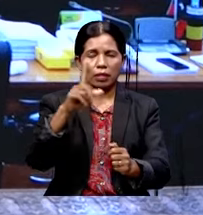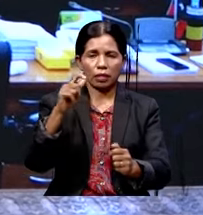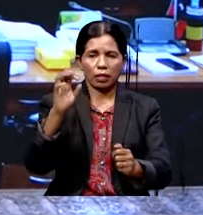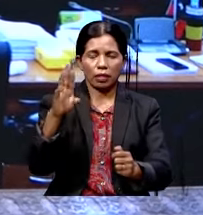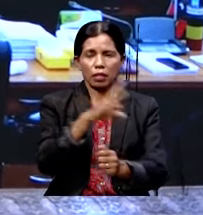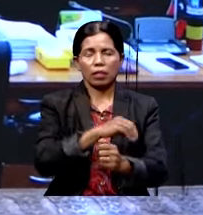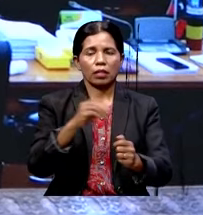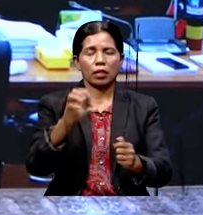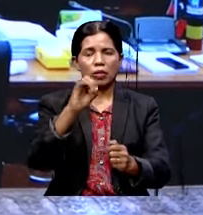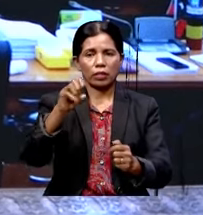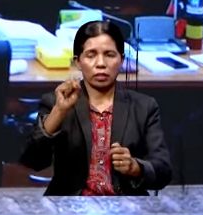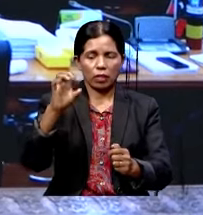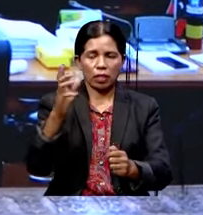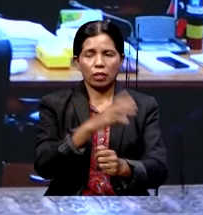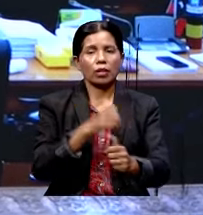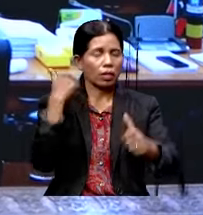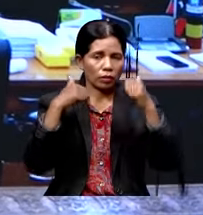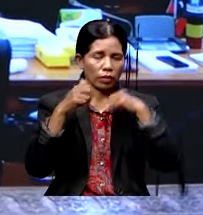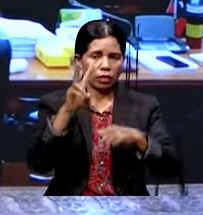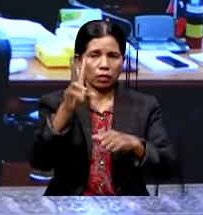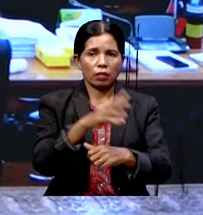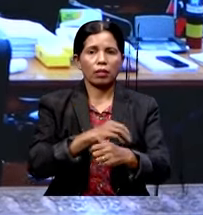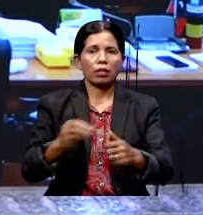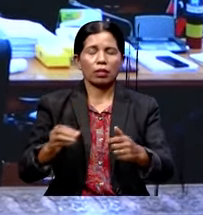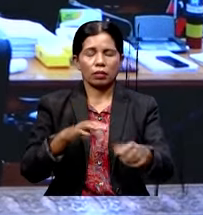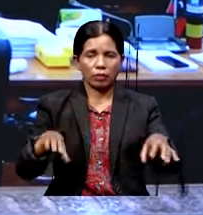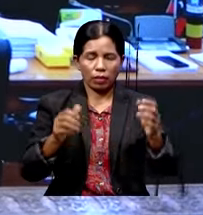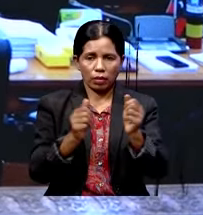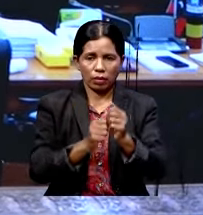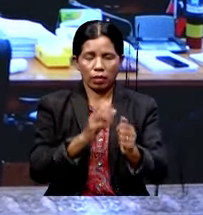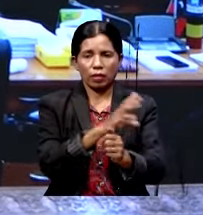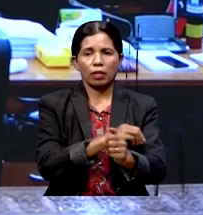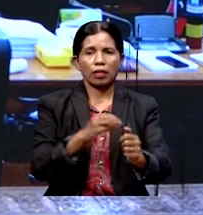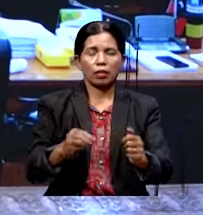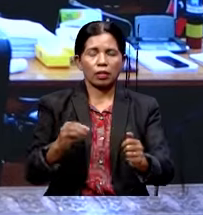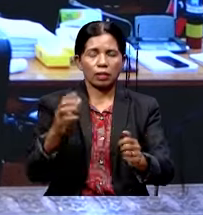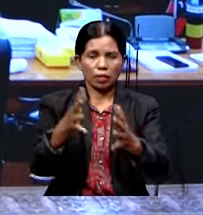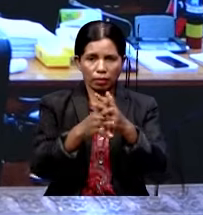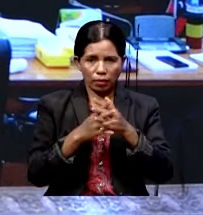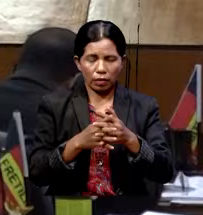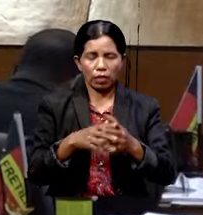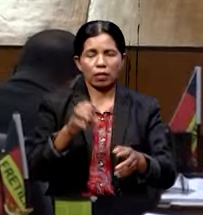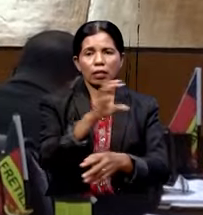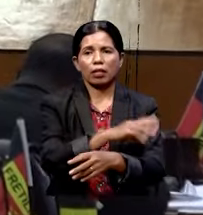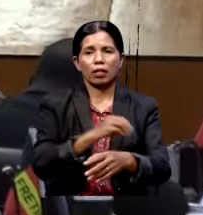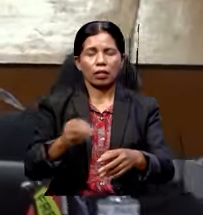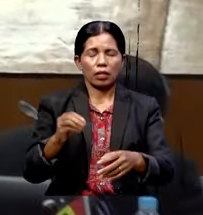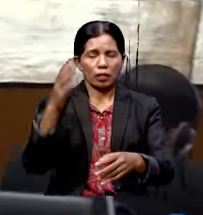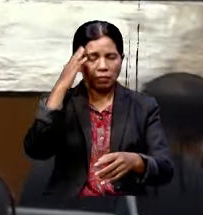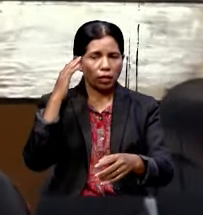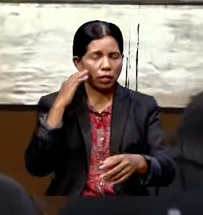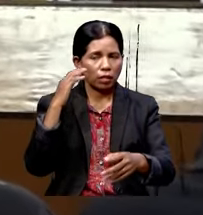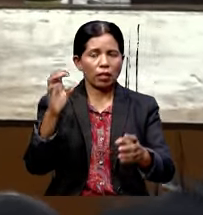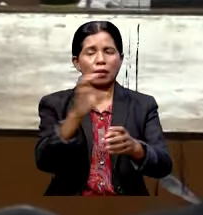no Oceânia ou atividade rua. Subprogramas estão coordenação assunto bilateral e América, Europa no África ou atividade